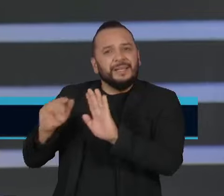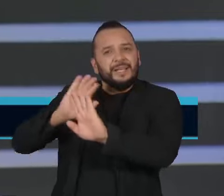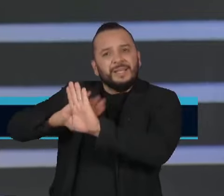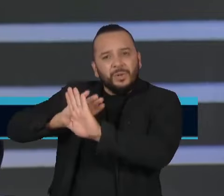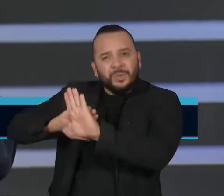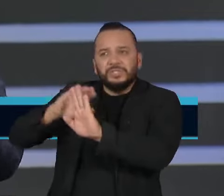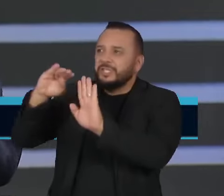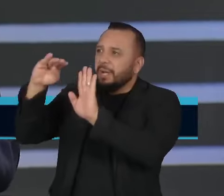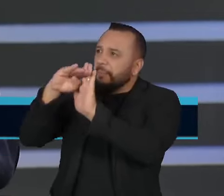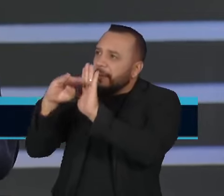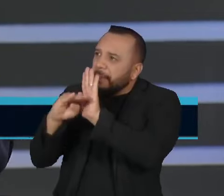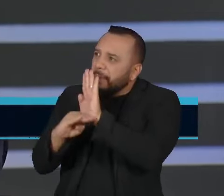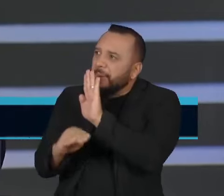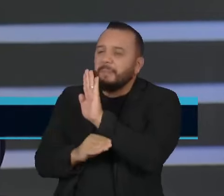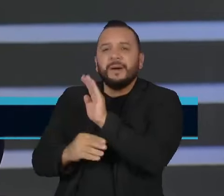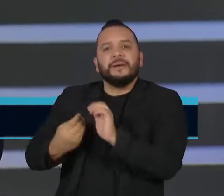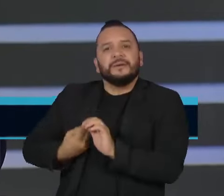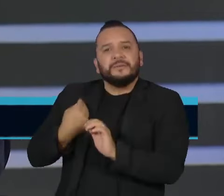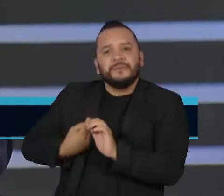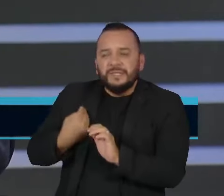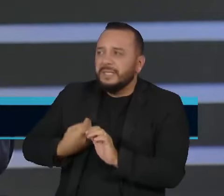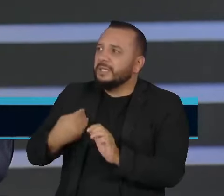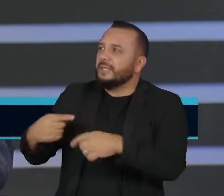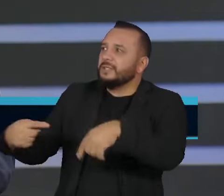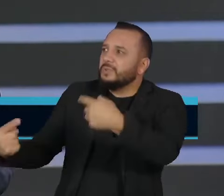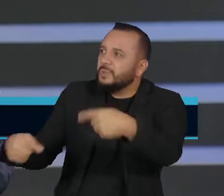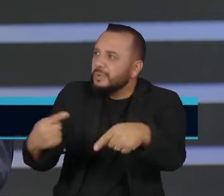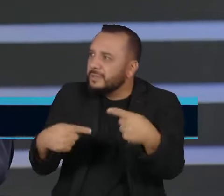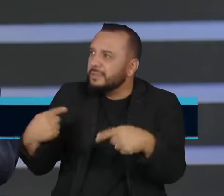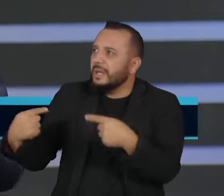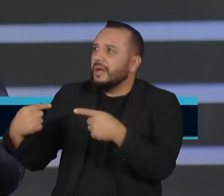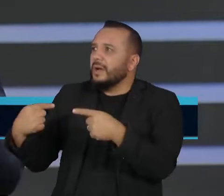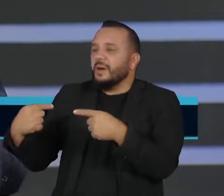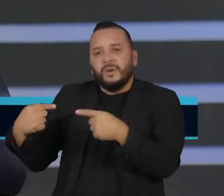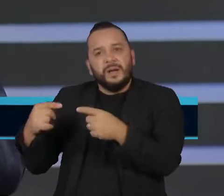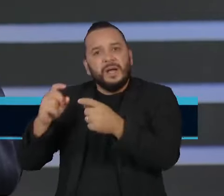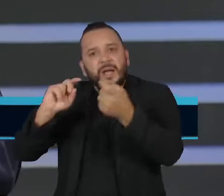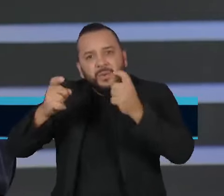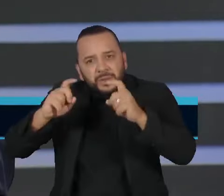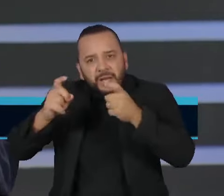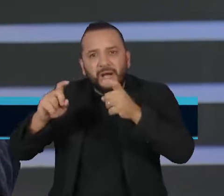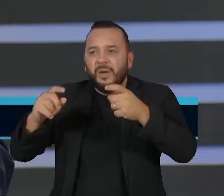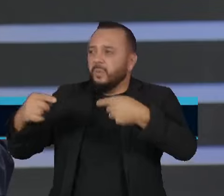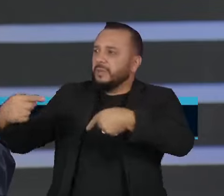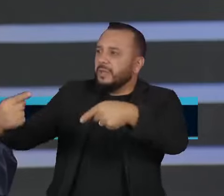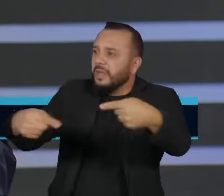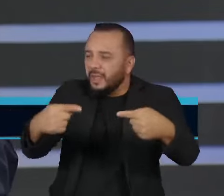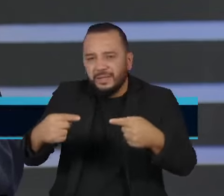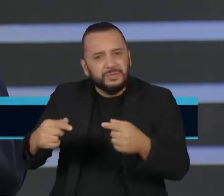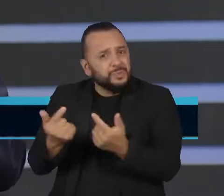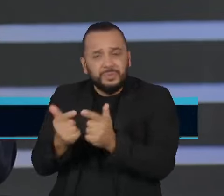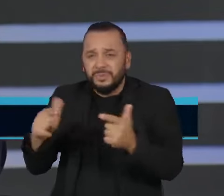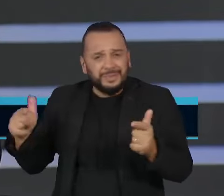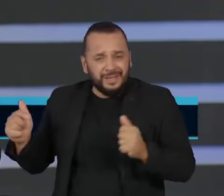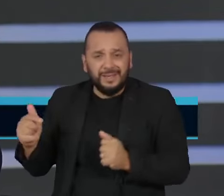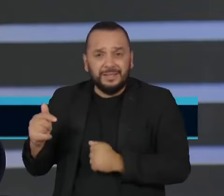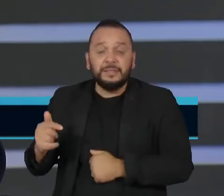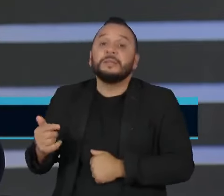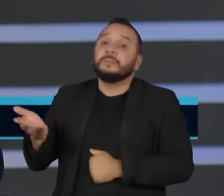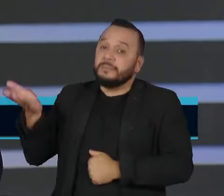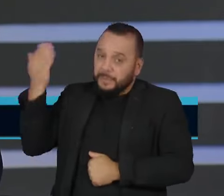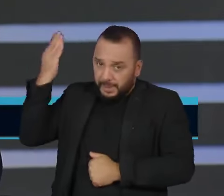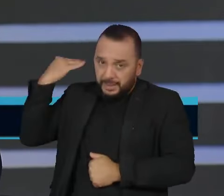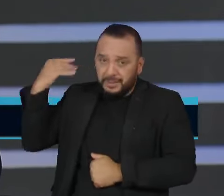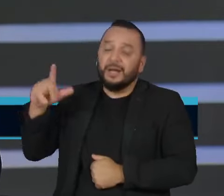partidária efetiva discussões congressos com grandes debates é como nós tivemos em certo momento da